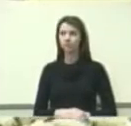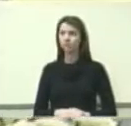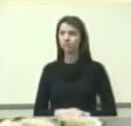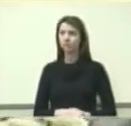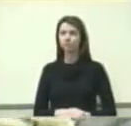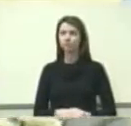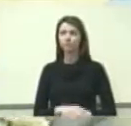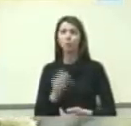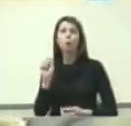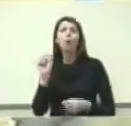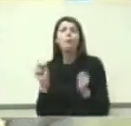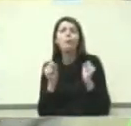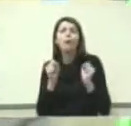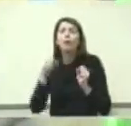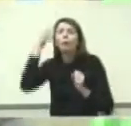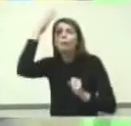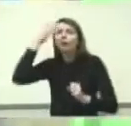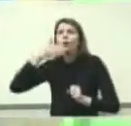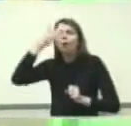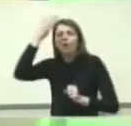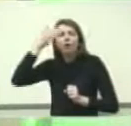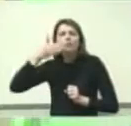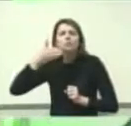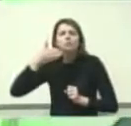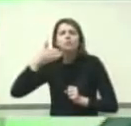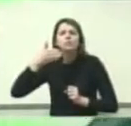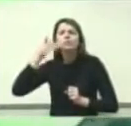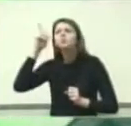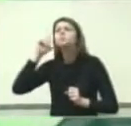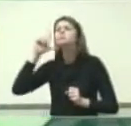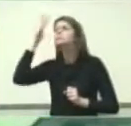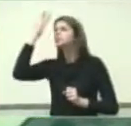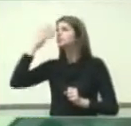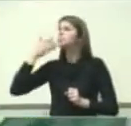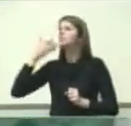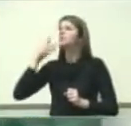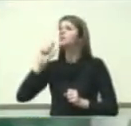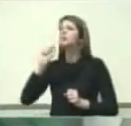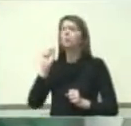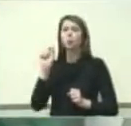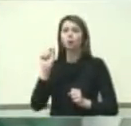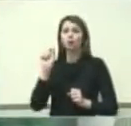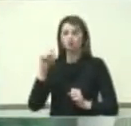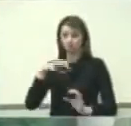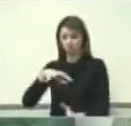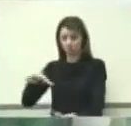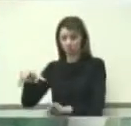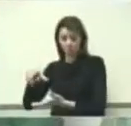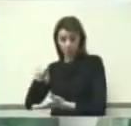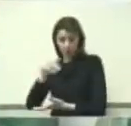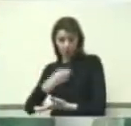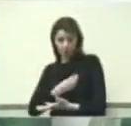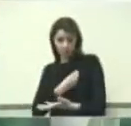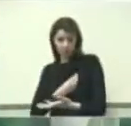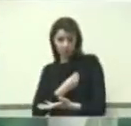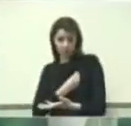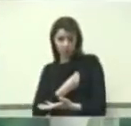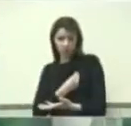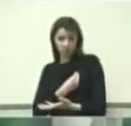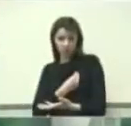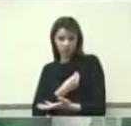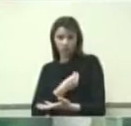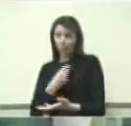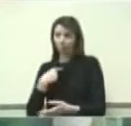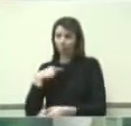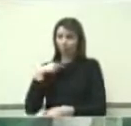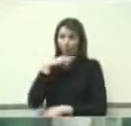o que pode estar ofuscando a sua visão Será que o mundo que você vive lhe você fica